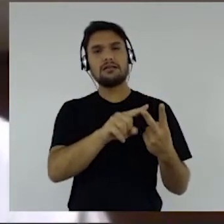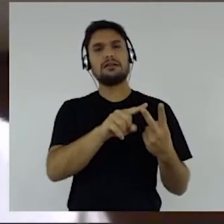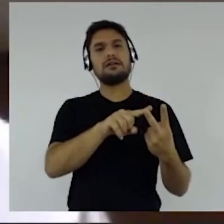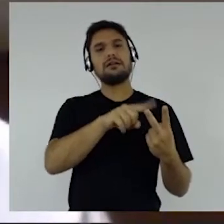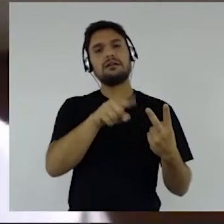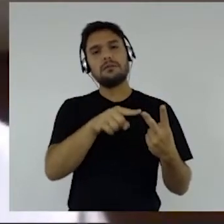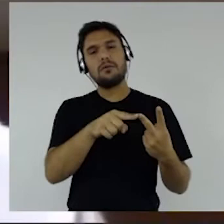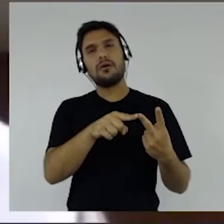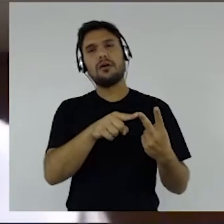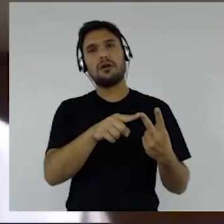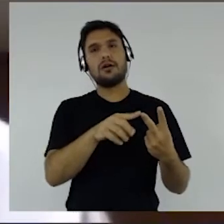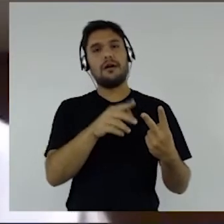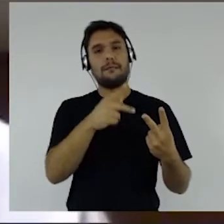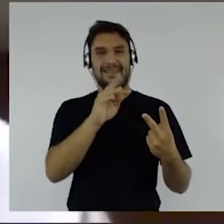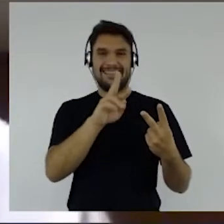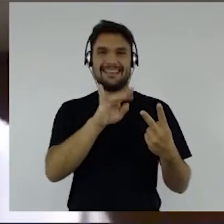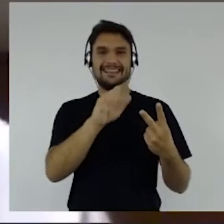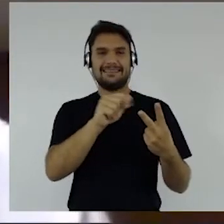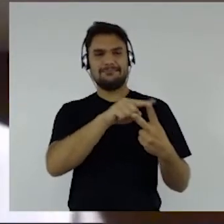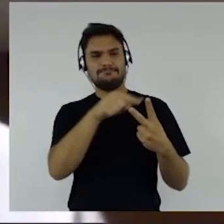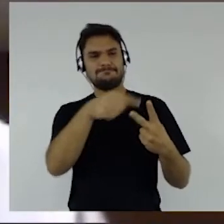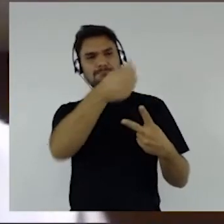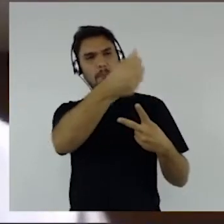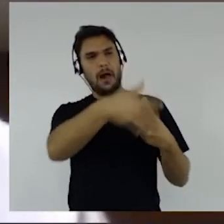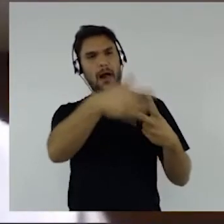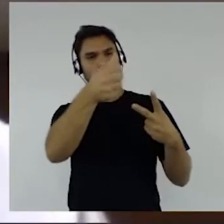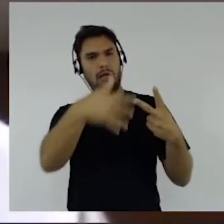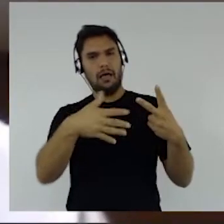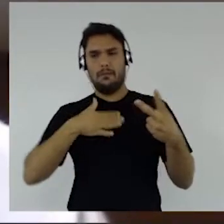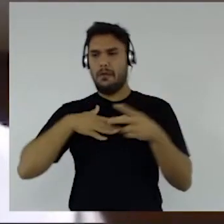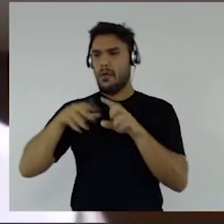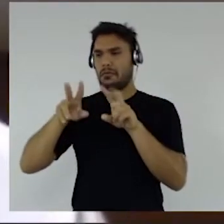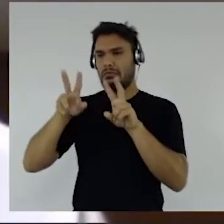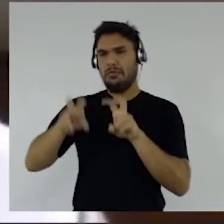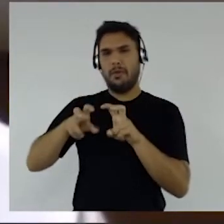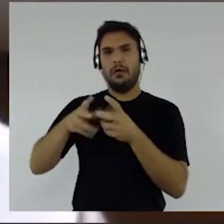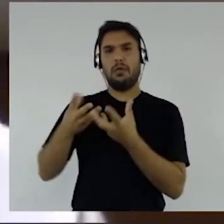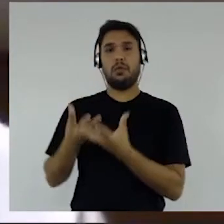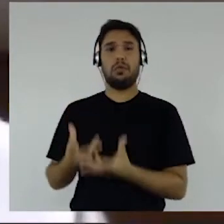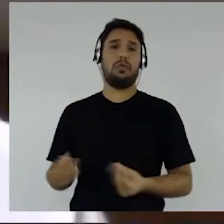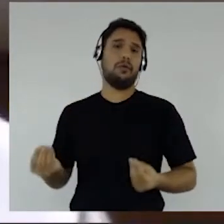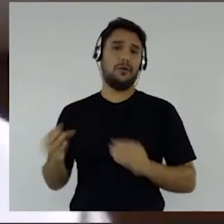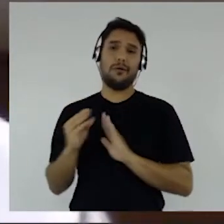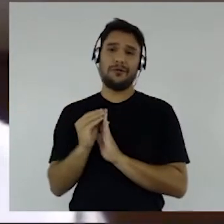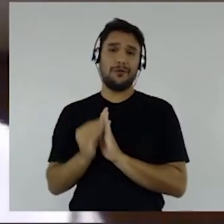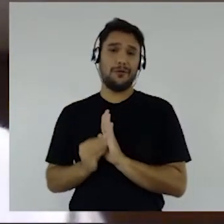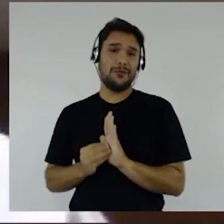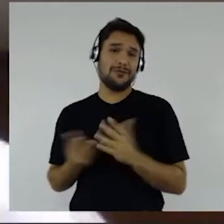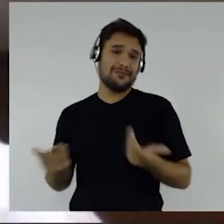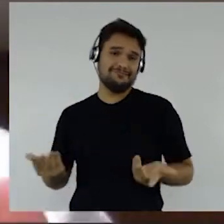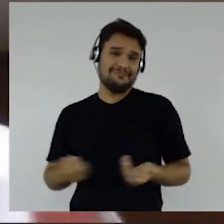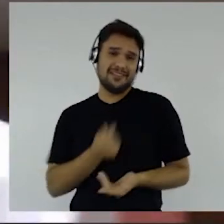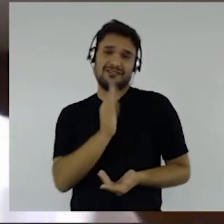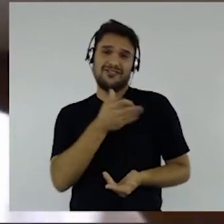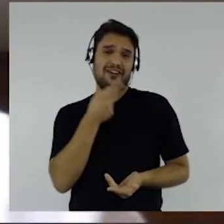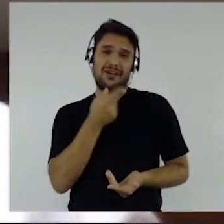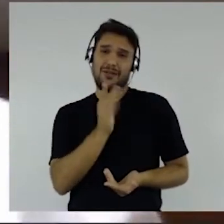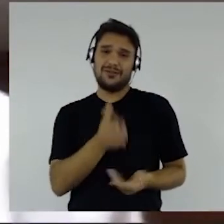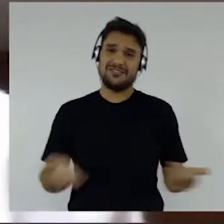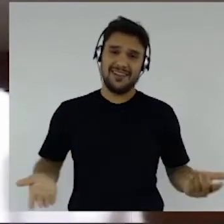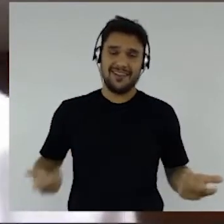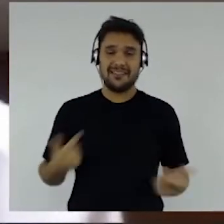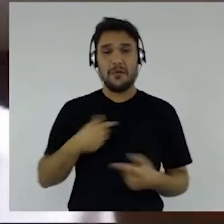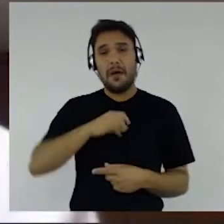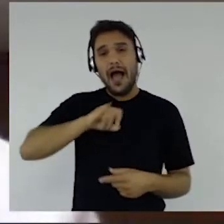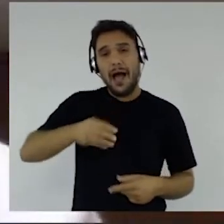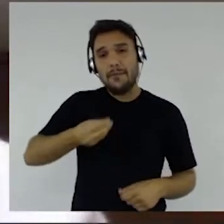depois da exposição da Patrícia, eu diria que meu tema acabou sendo esvaziado. Então, eu acho que até para a gente aproveitar